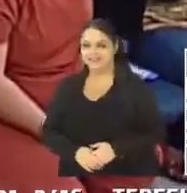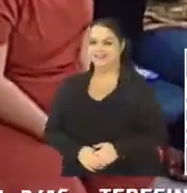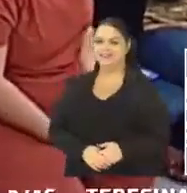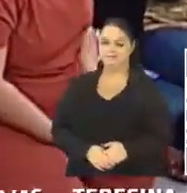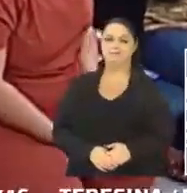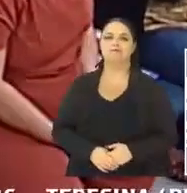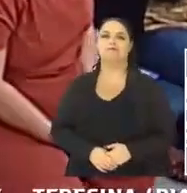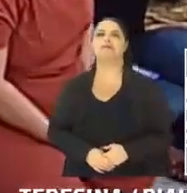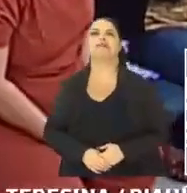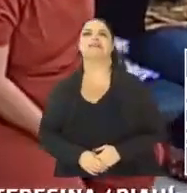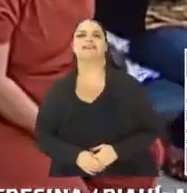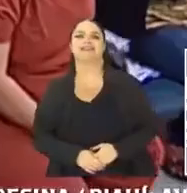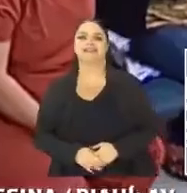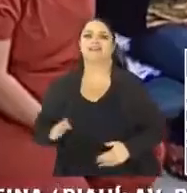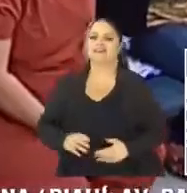Ô bispo, rapaz,